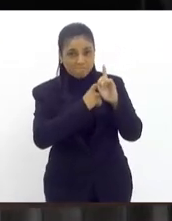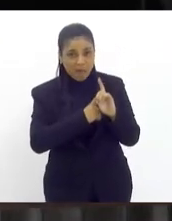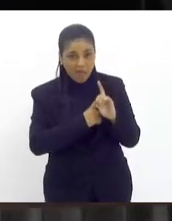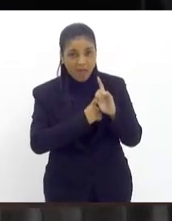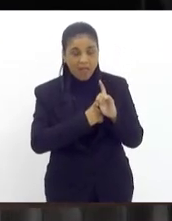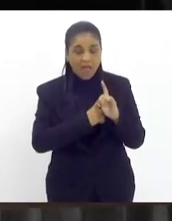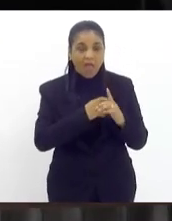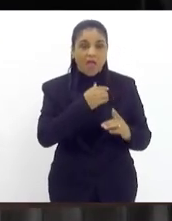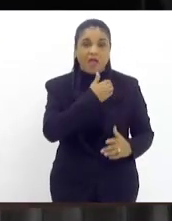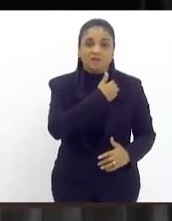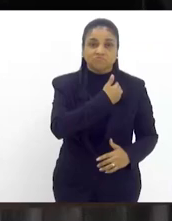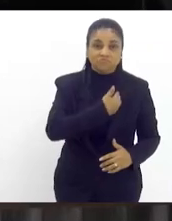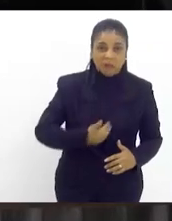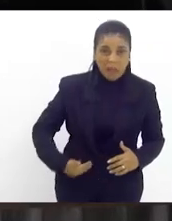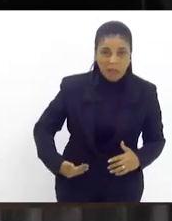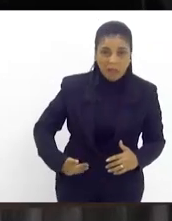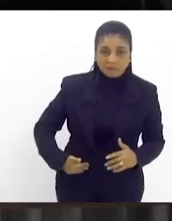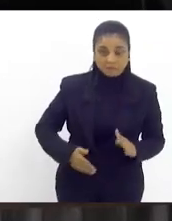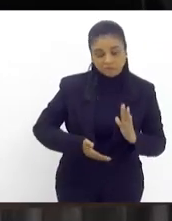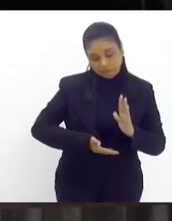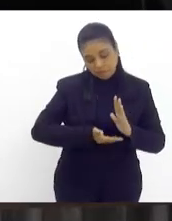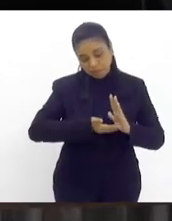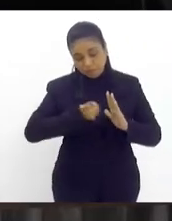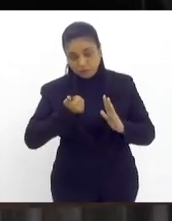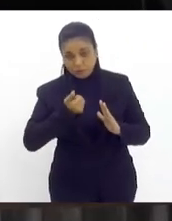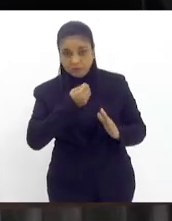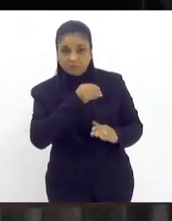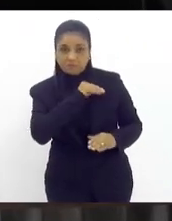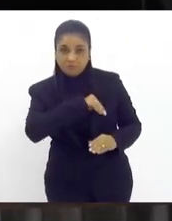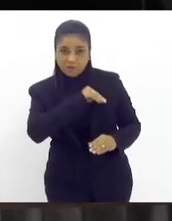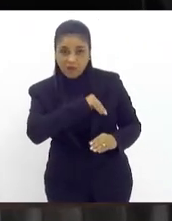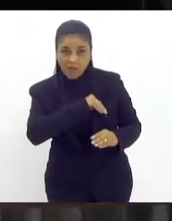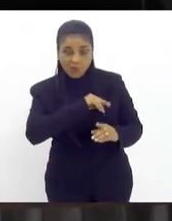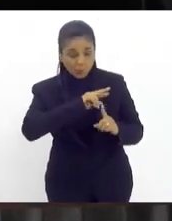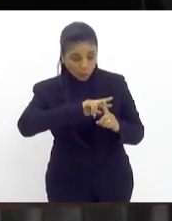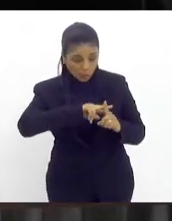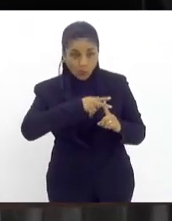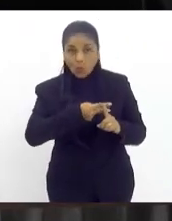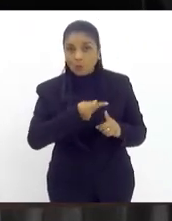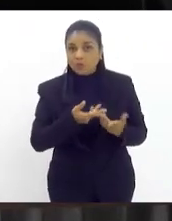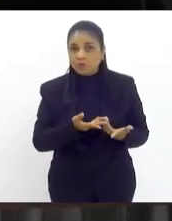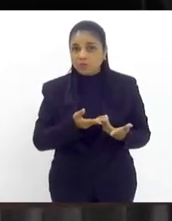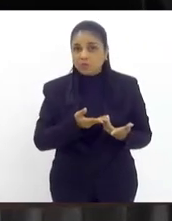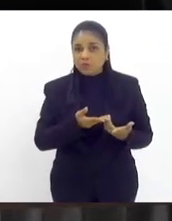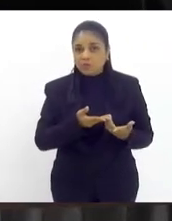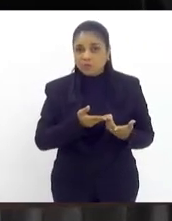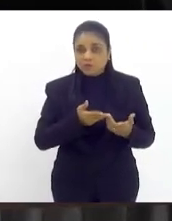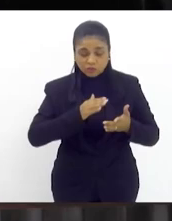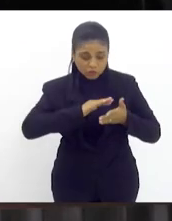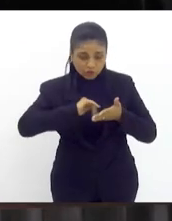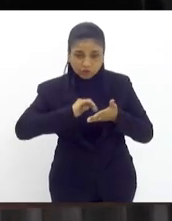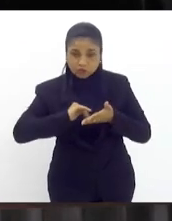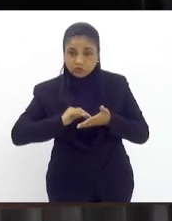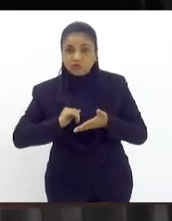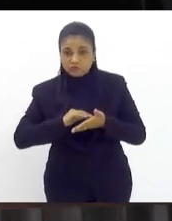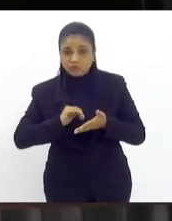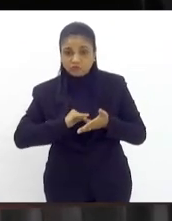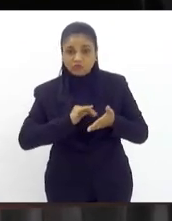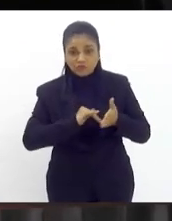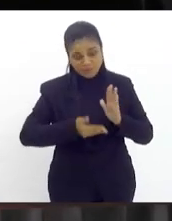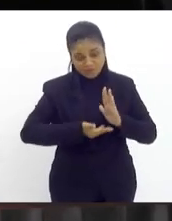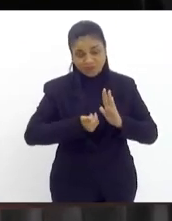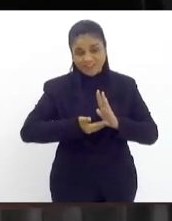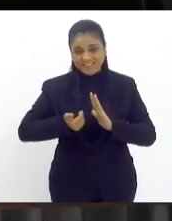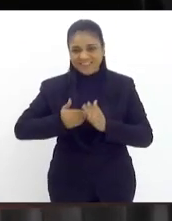pessoas mais do que o dobro né ou seja as pessoas vão hoje ganham